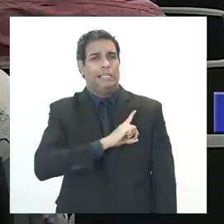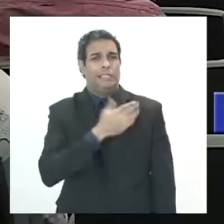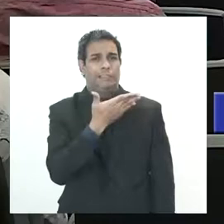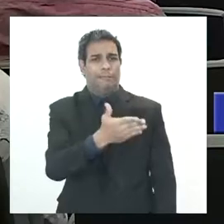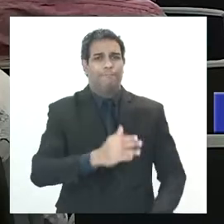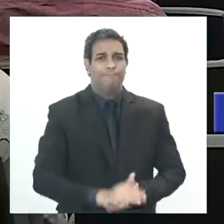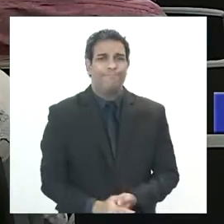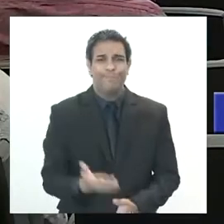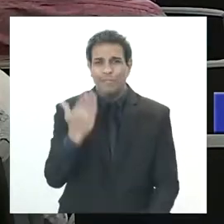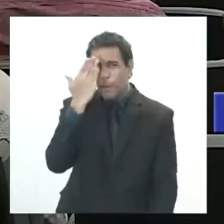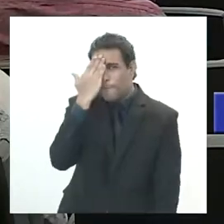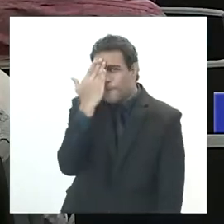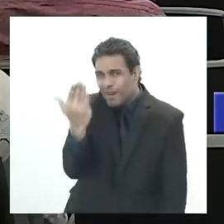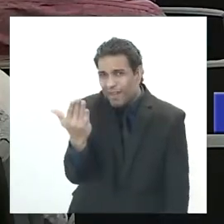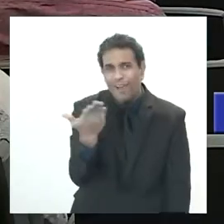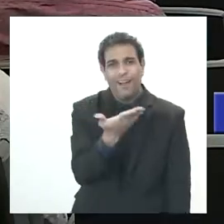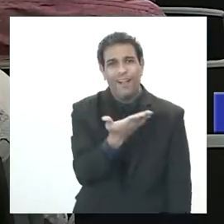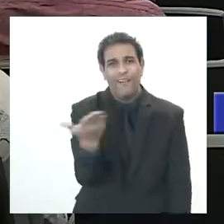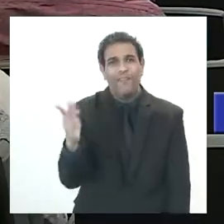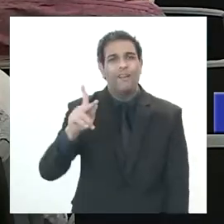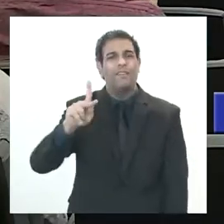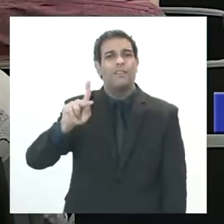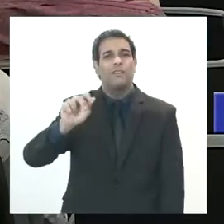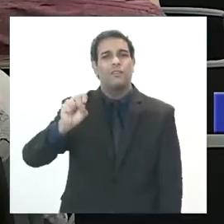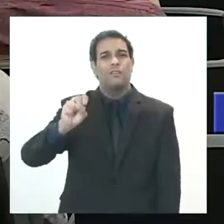Alexandre obrigado mesmo